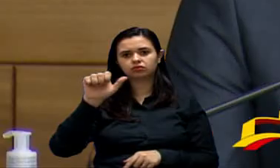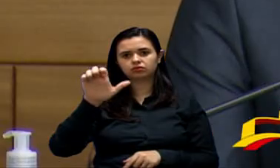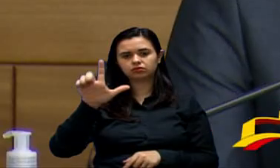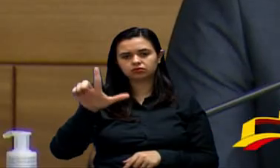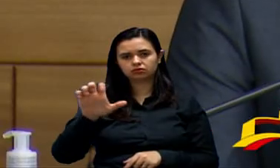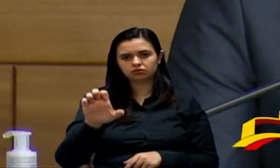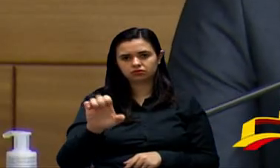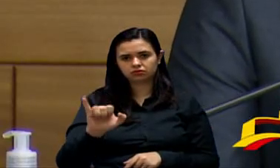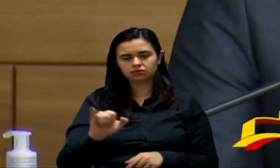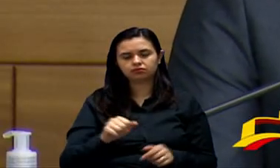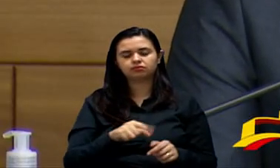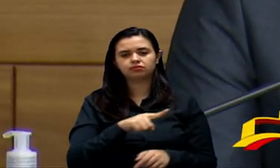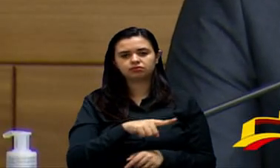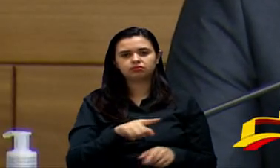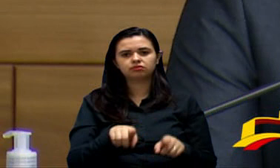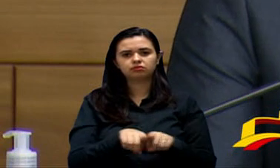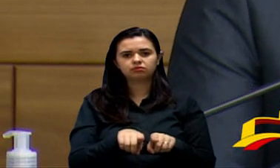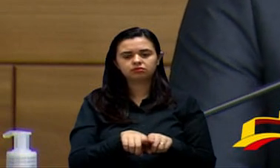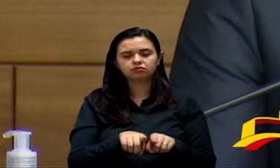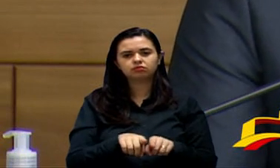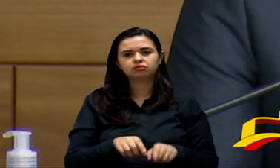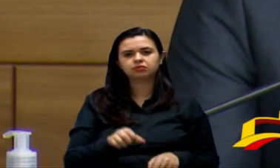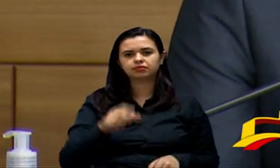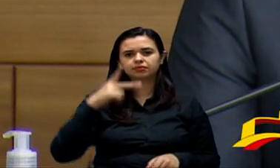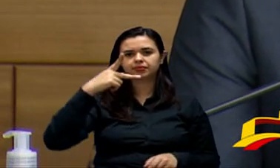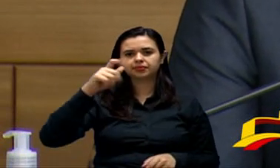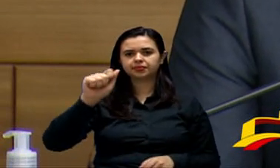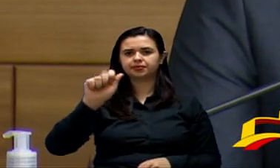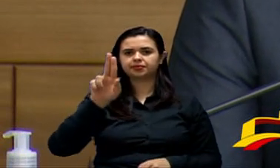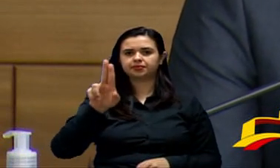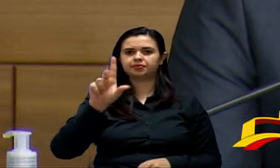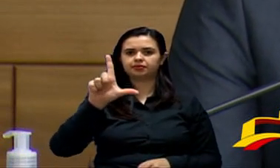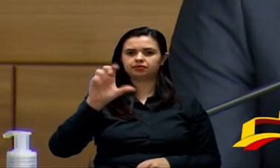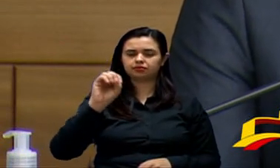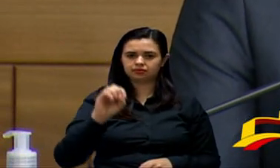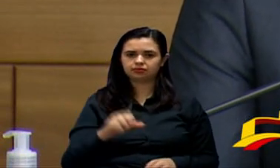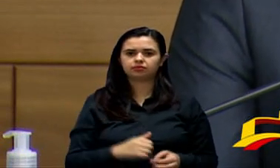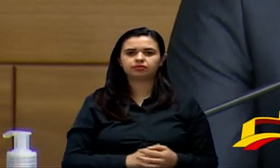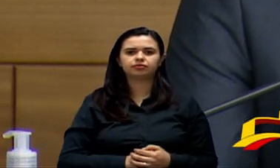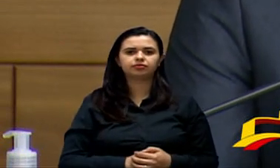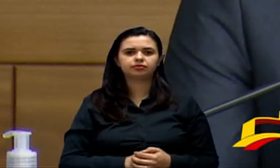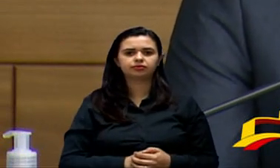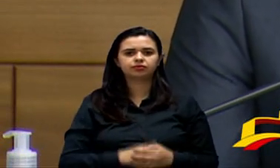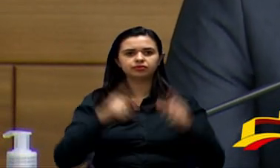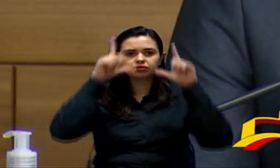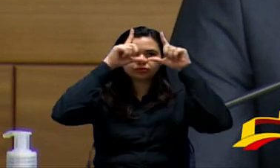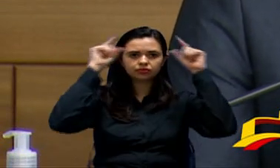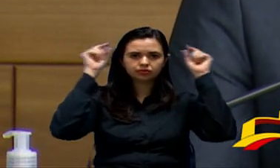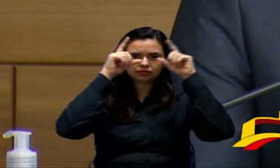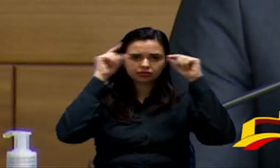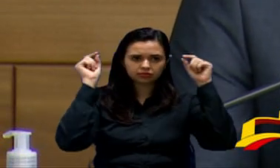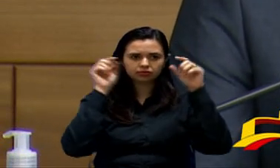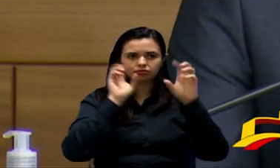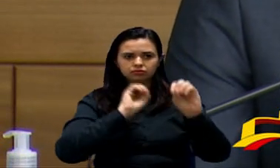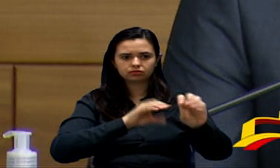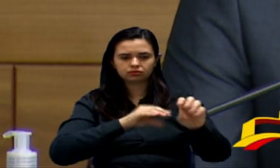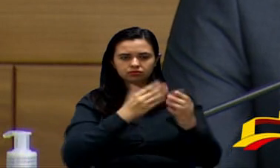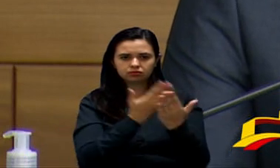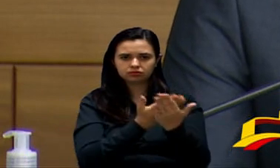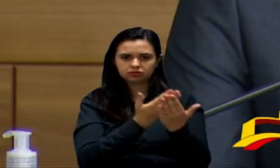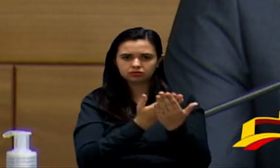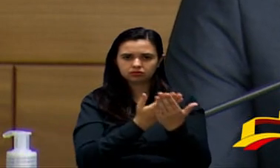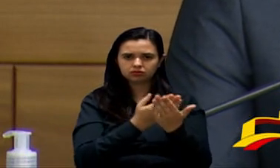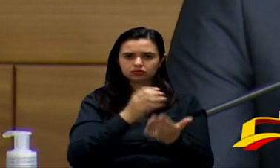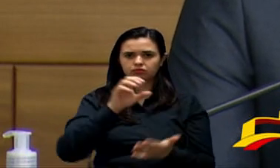gerência de enfermagem do SECONS e CHS, Paulo Marcelo Godim Barão, enfermeiro de educação permanente do